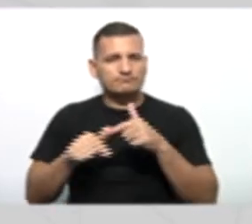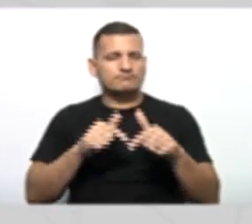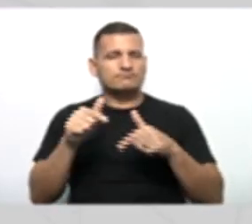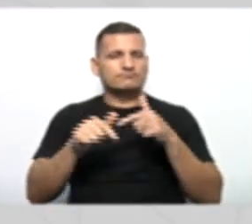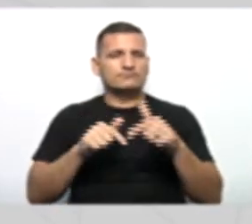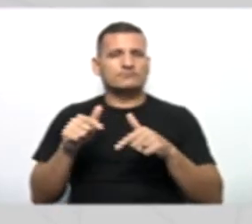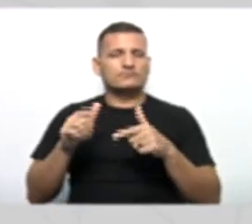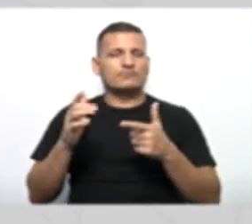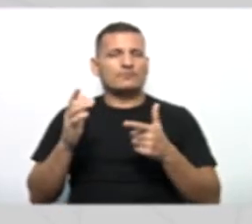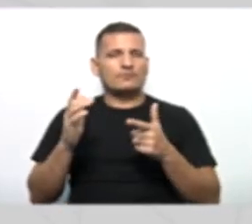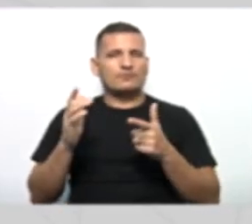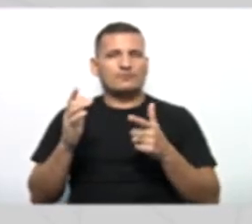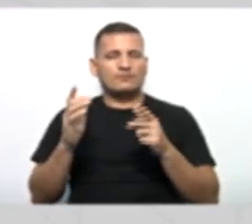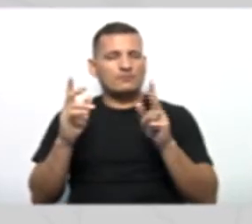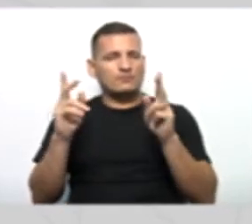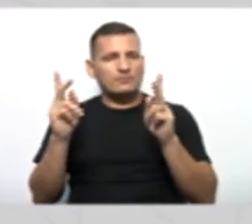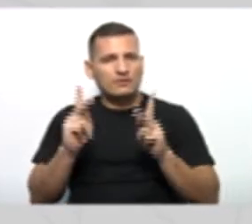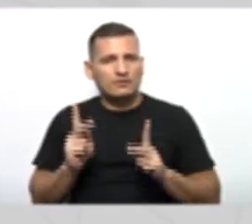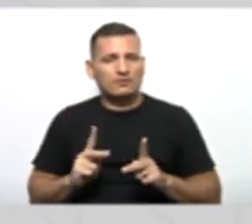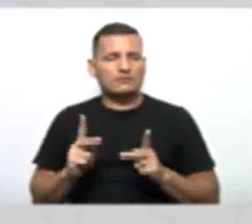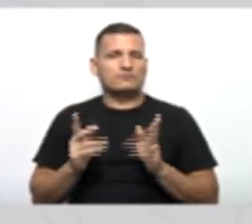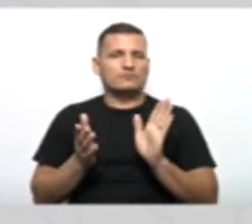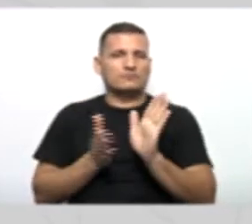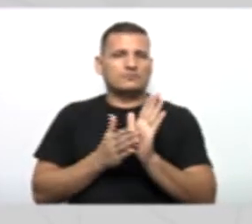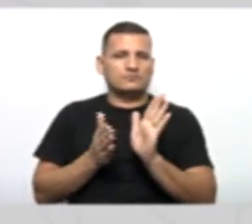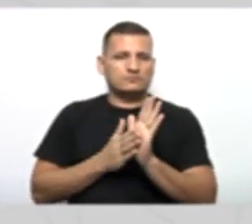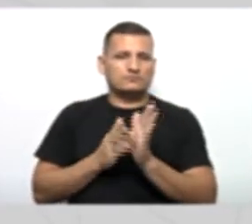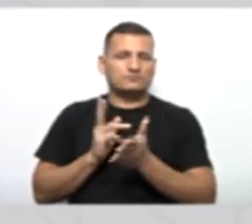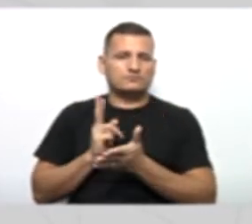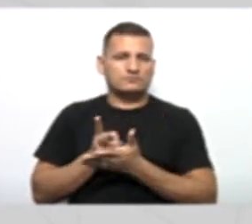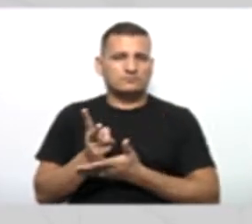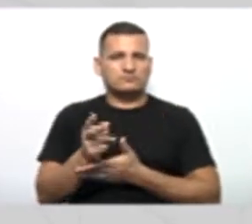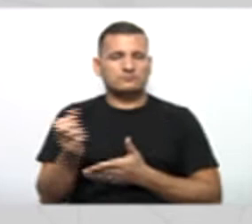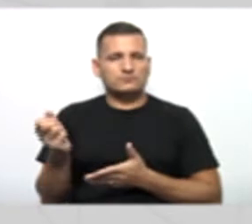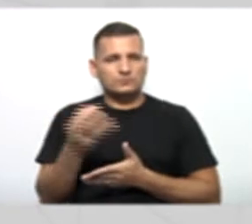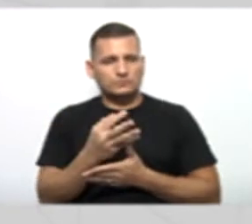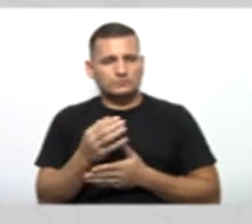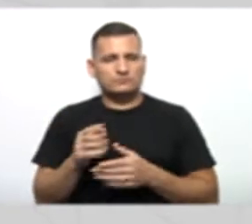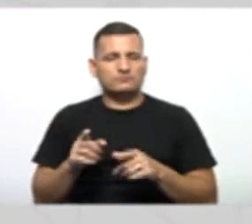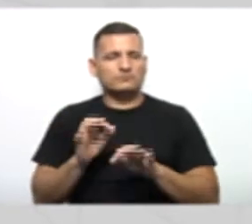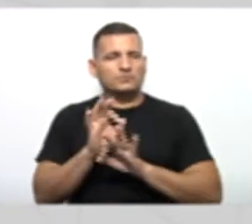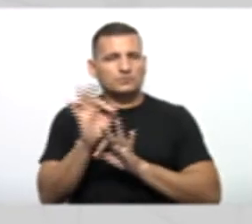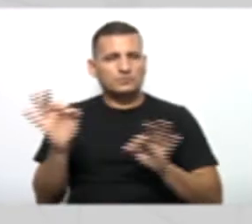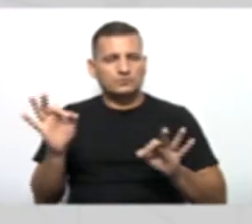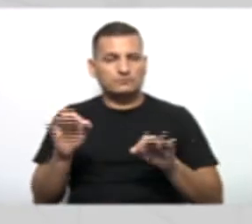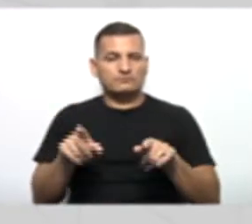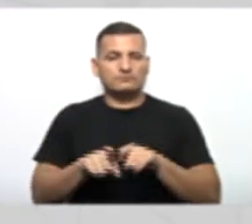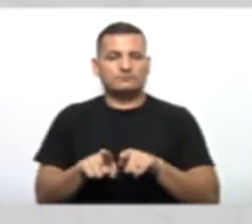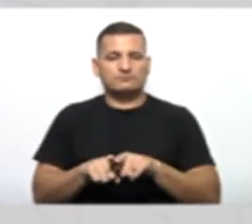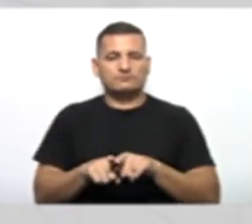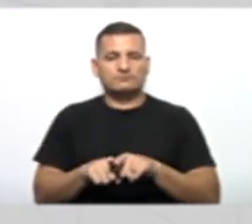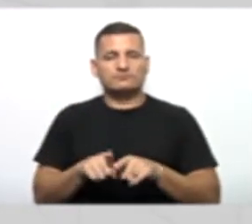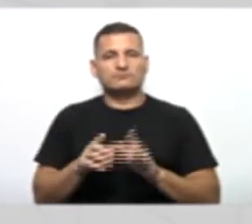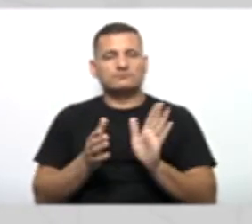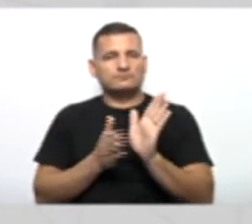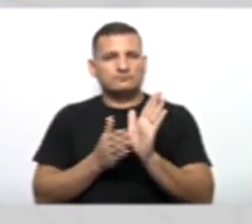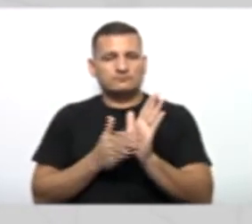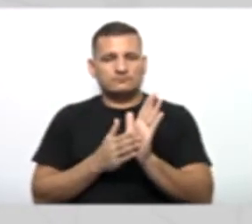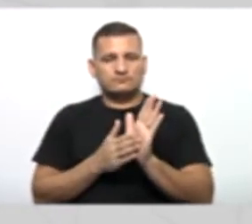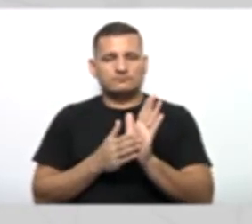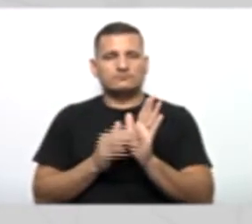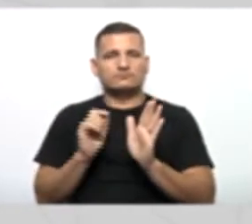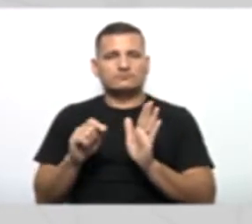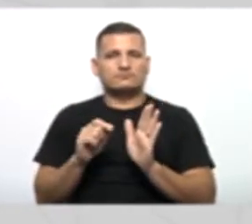para que ela possa manter essa proposta tão inovadora e tão fantástica que é de propor